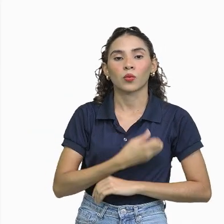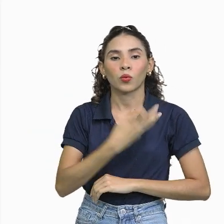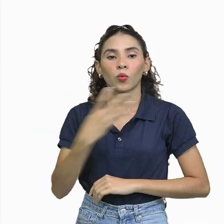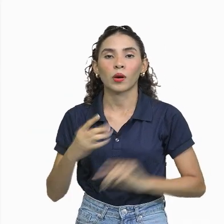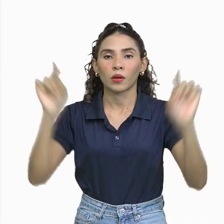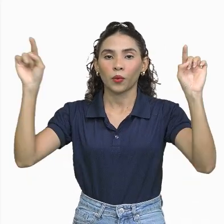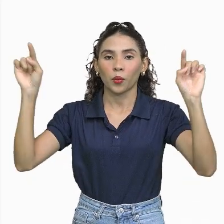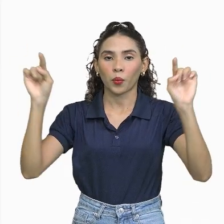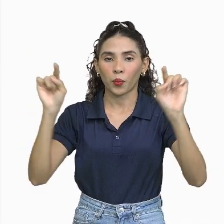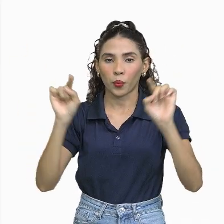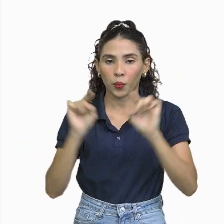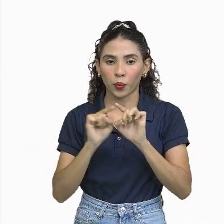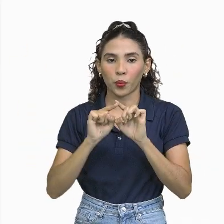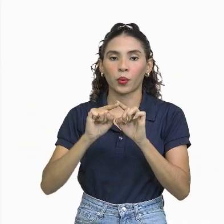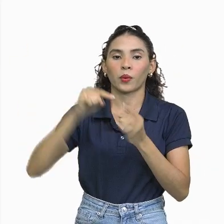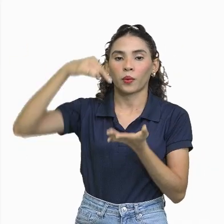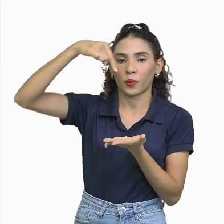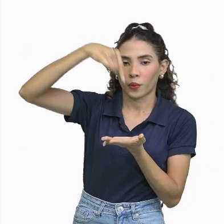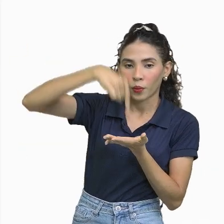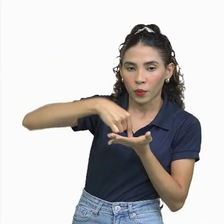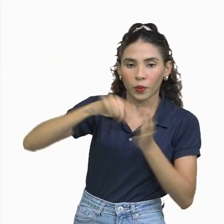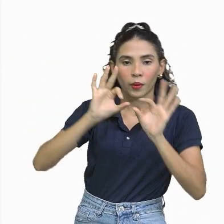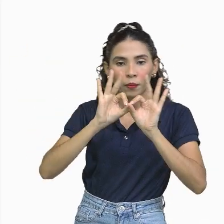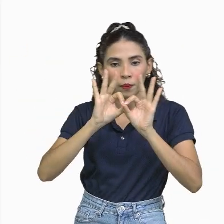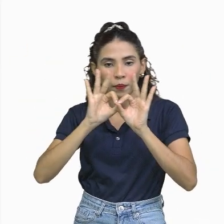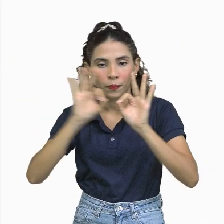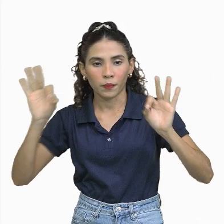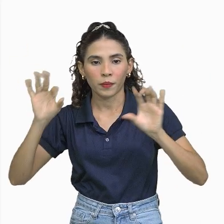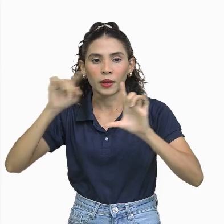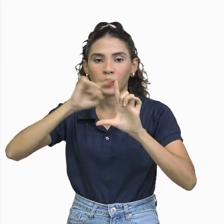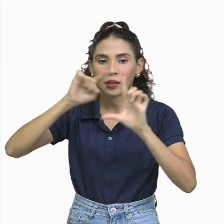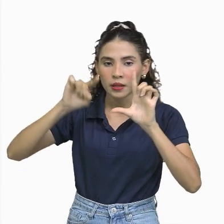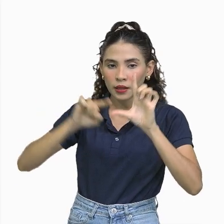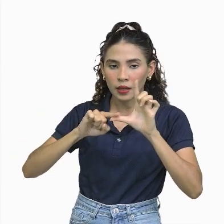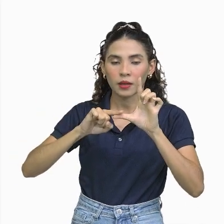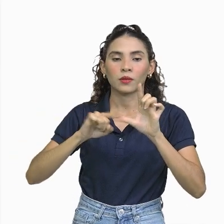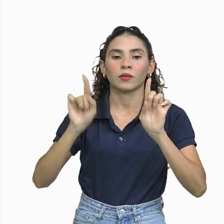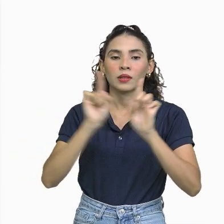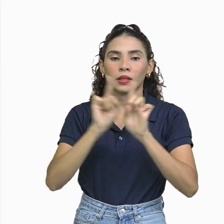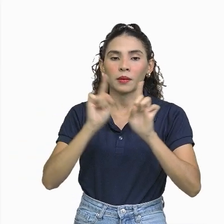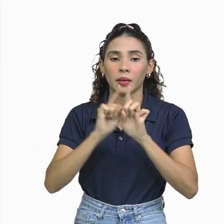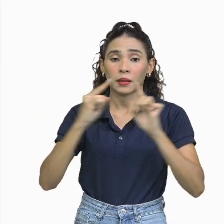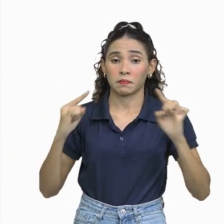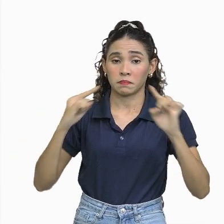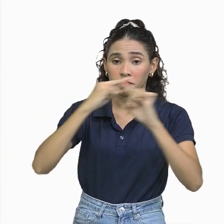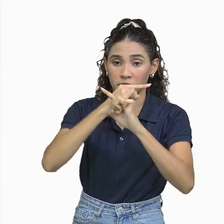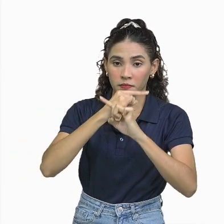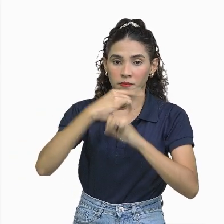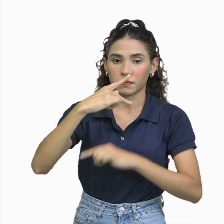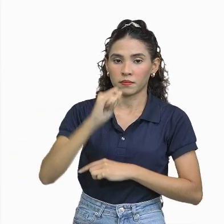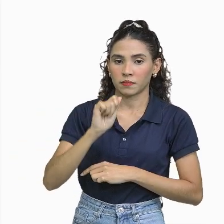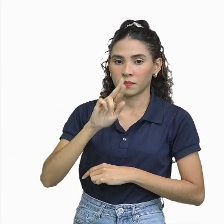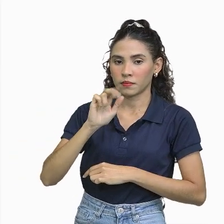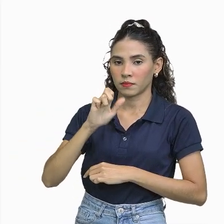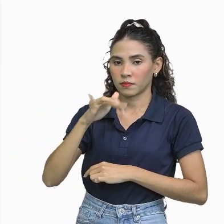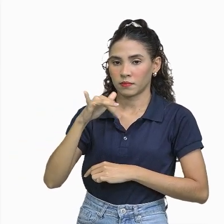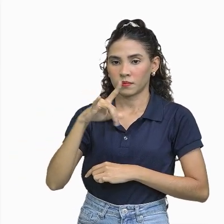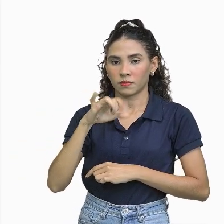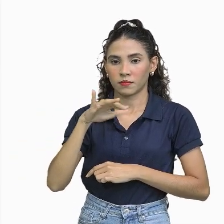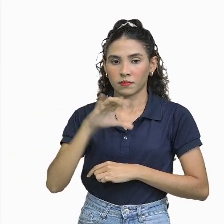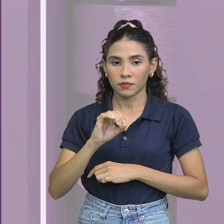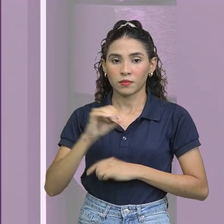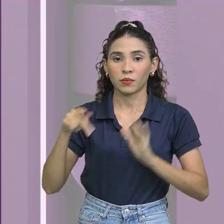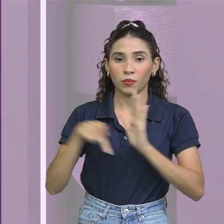número de vértices, as medidas de lados e ângulos e ao paralelismo, perpendicularismo dos